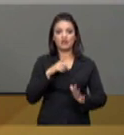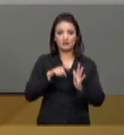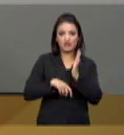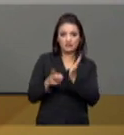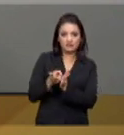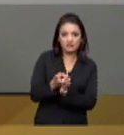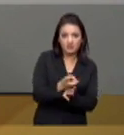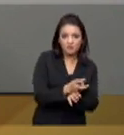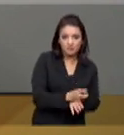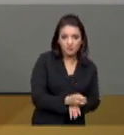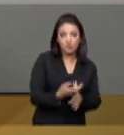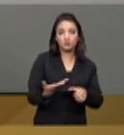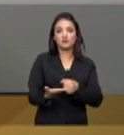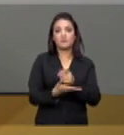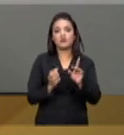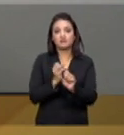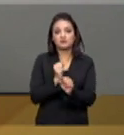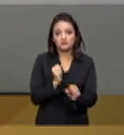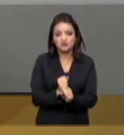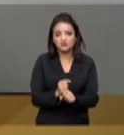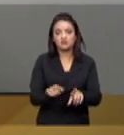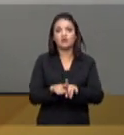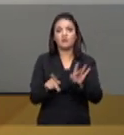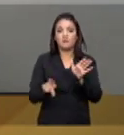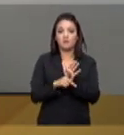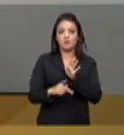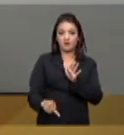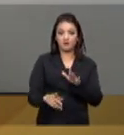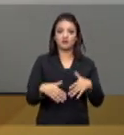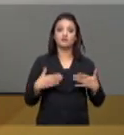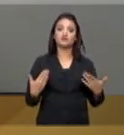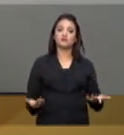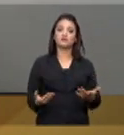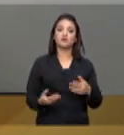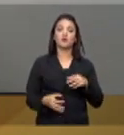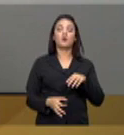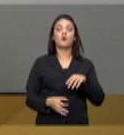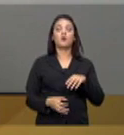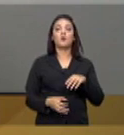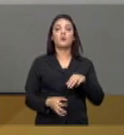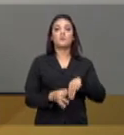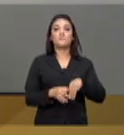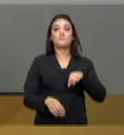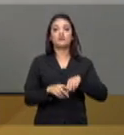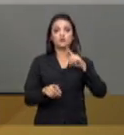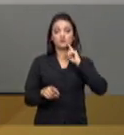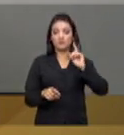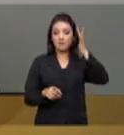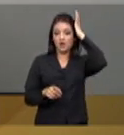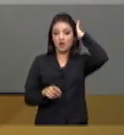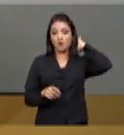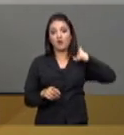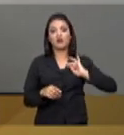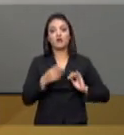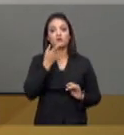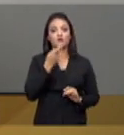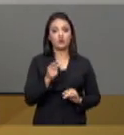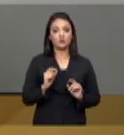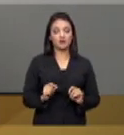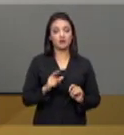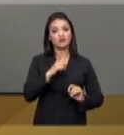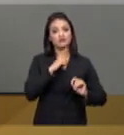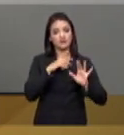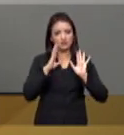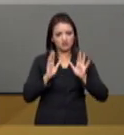de incidência, acumulação e propriedade. Afirma, então, o ministro Marco Aurélio naquele acordo, não bastasse a ordem